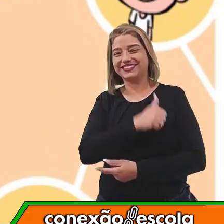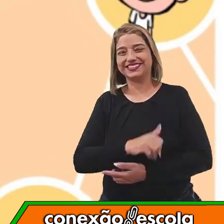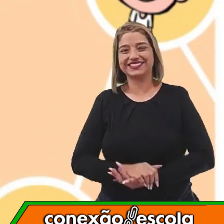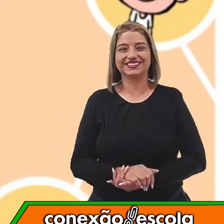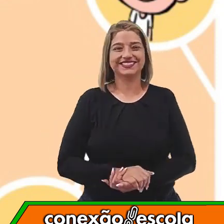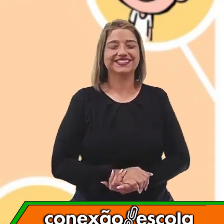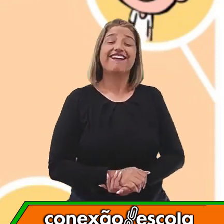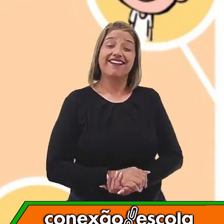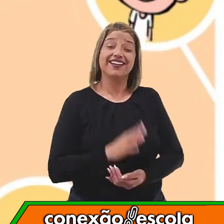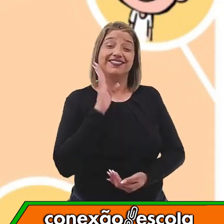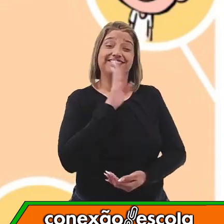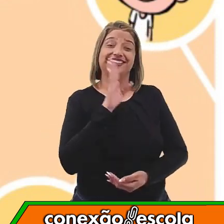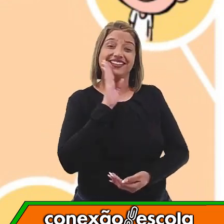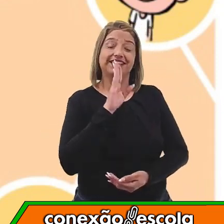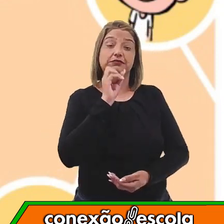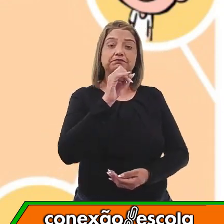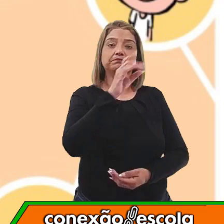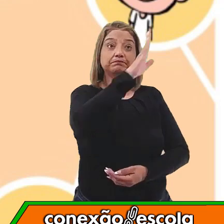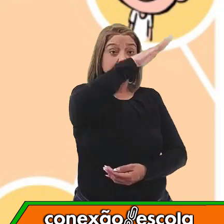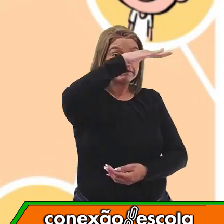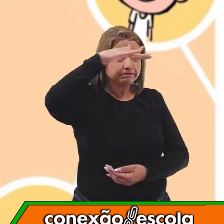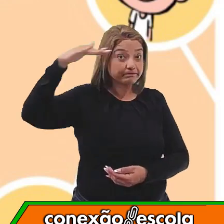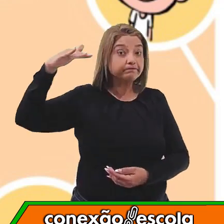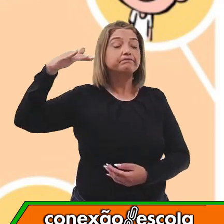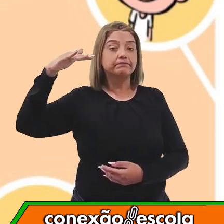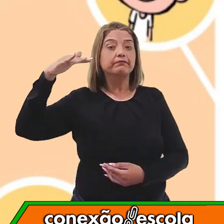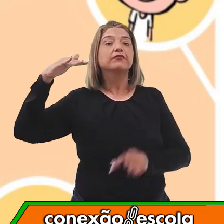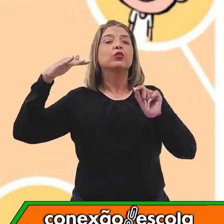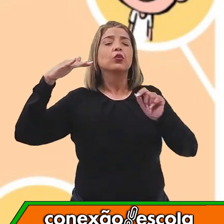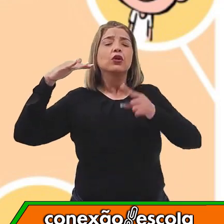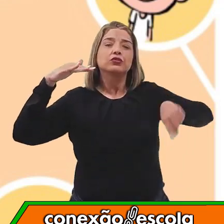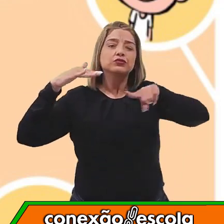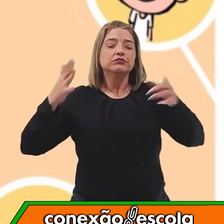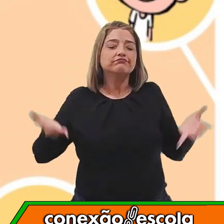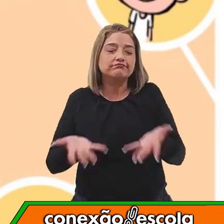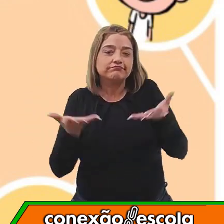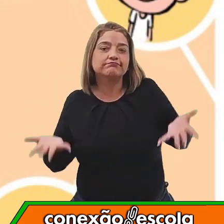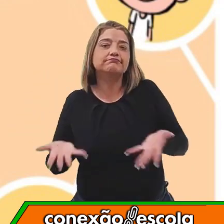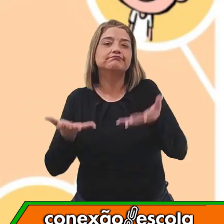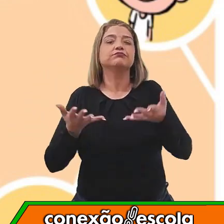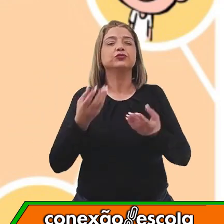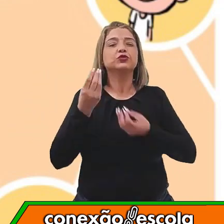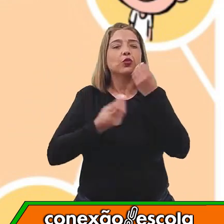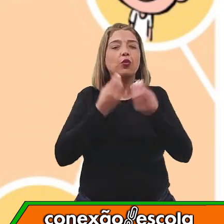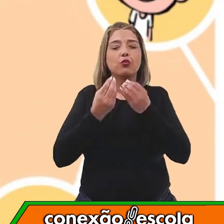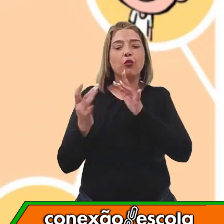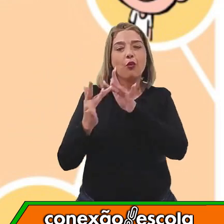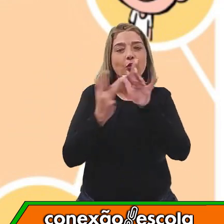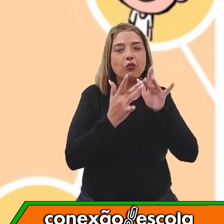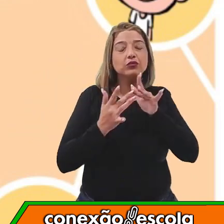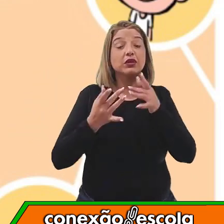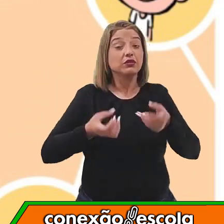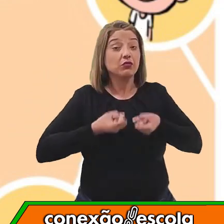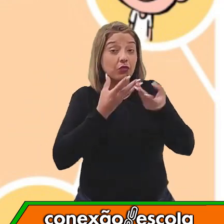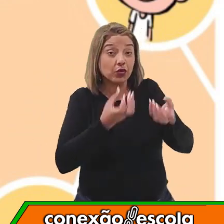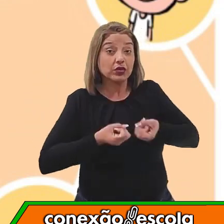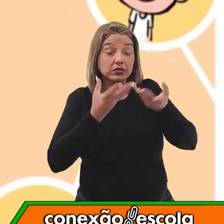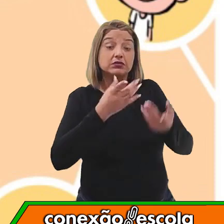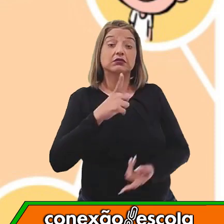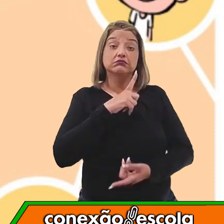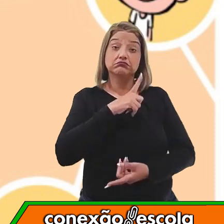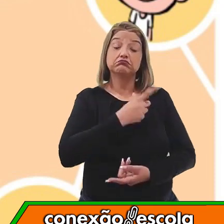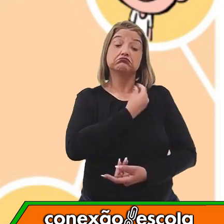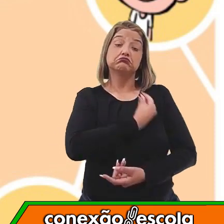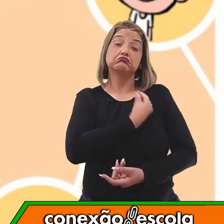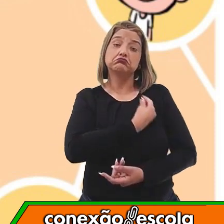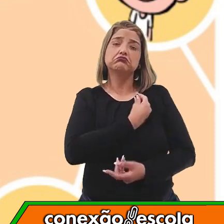bacana, Pro. Para as crianças maiores, proporcione momentos de contato com poesias que podem estar